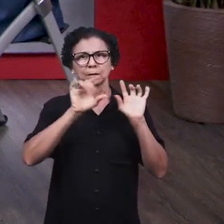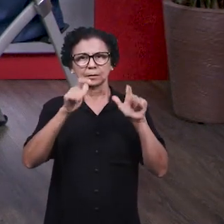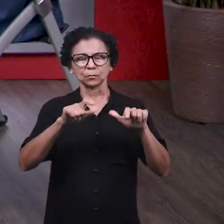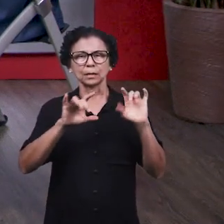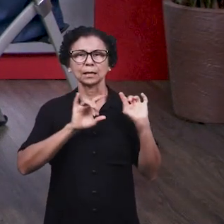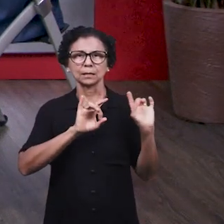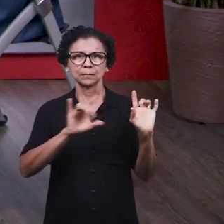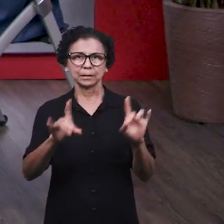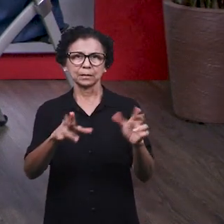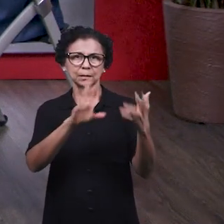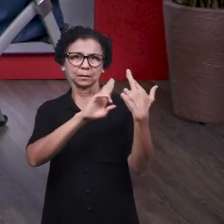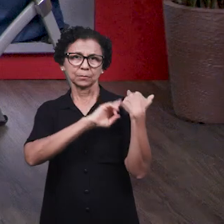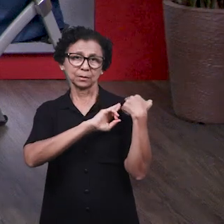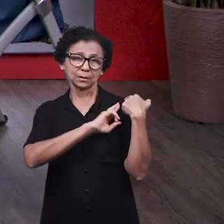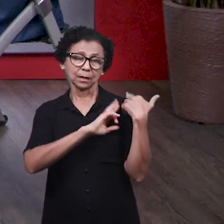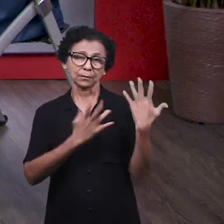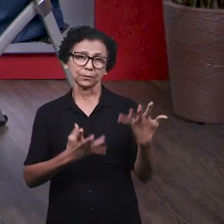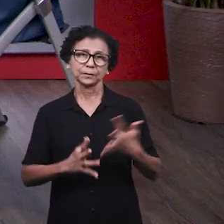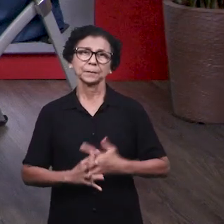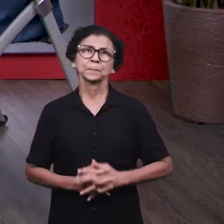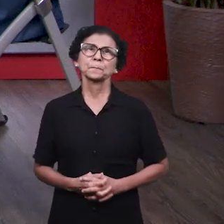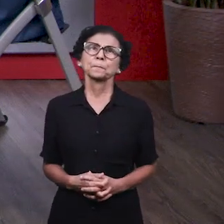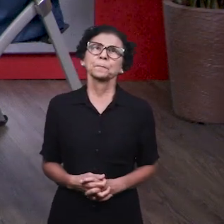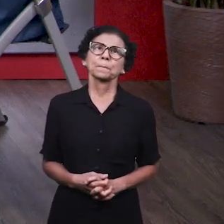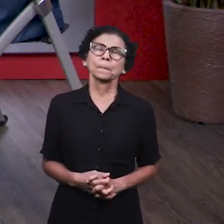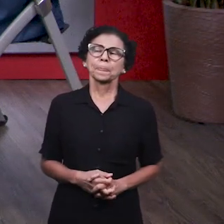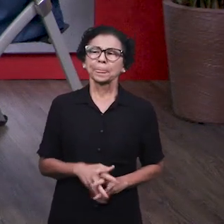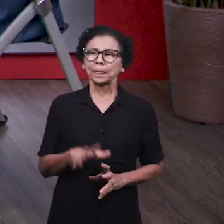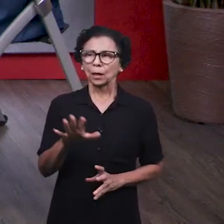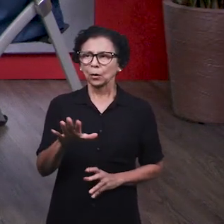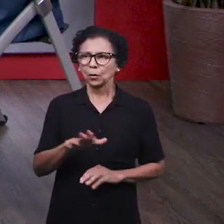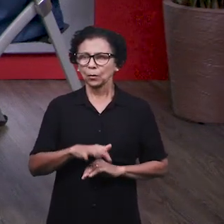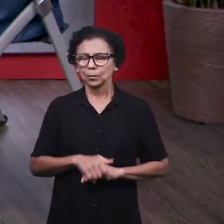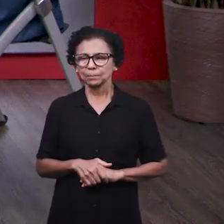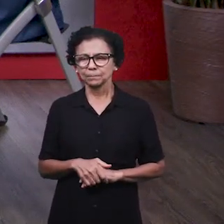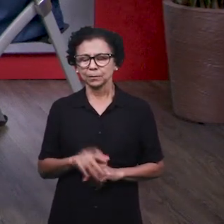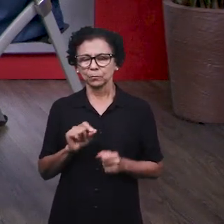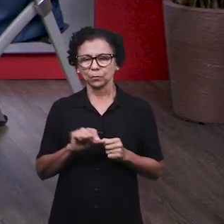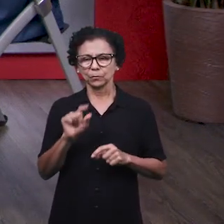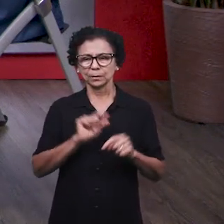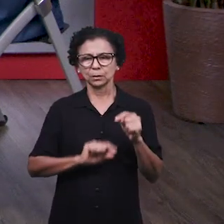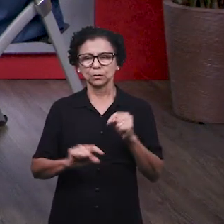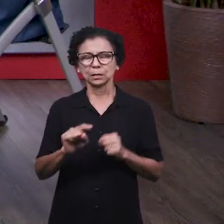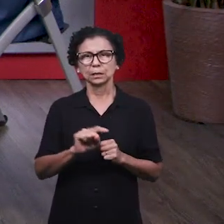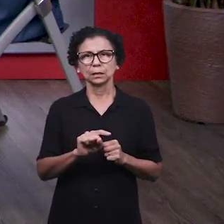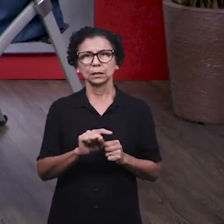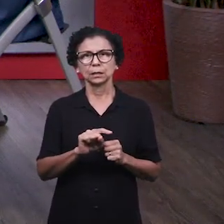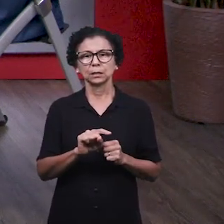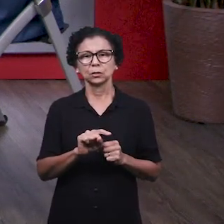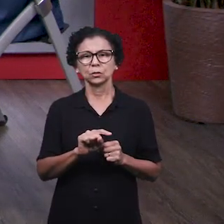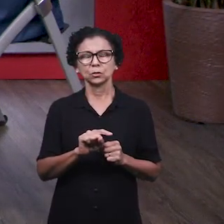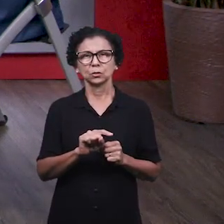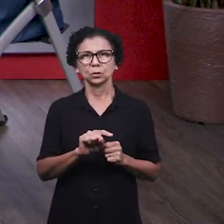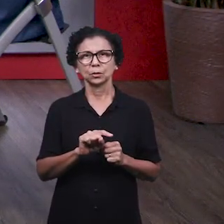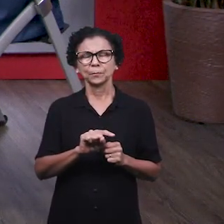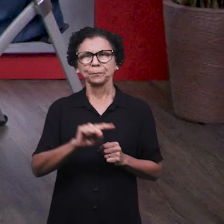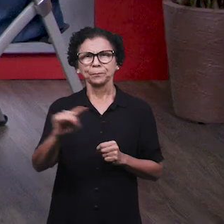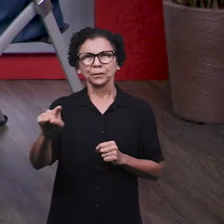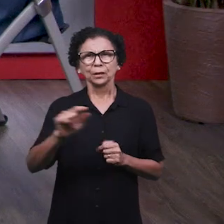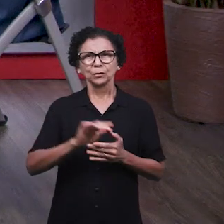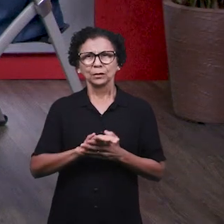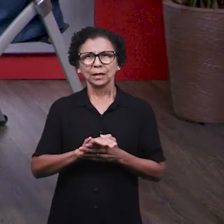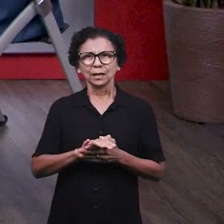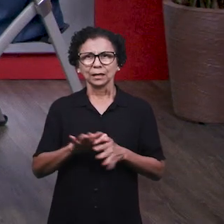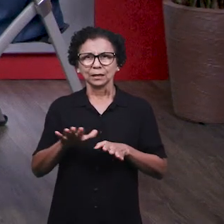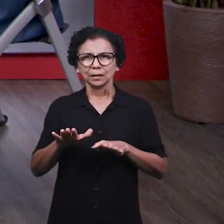titularidade desse juizado. Eu falei: "Não, eu vou fazer o seguinte, eu vou aplicar uma pena naquelas passagens da federal, que os